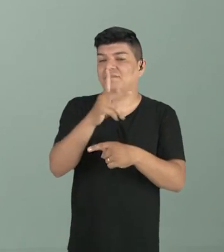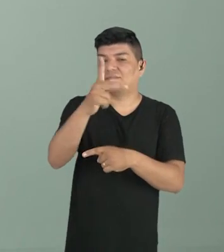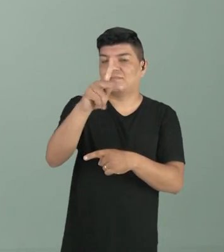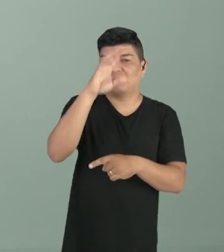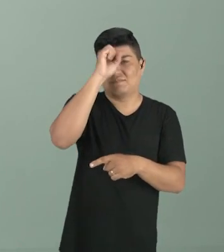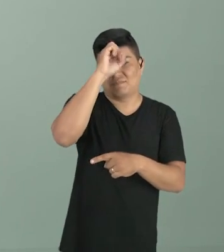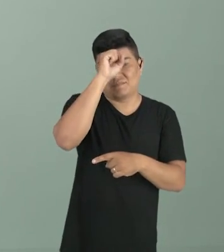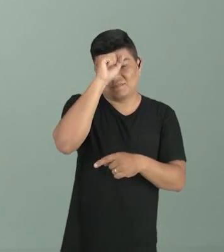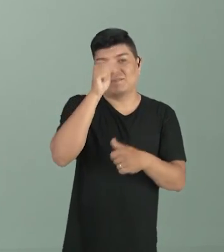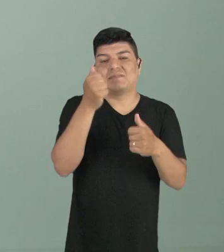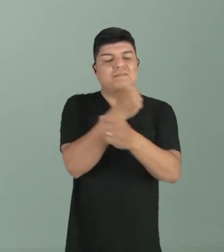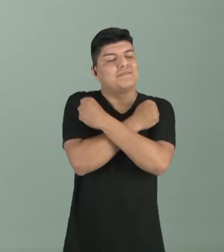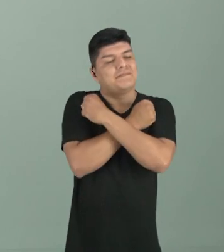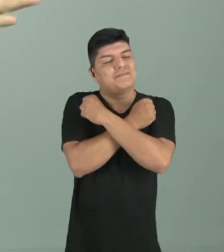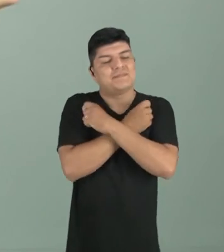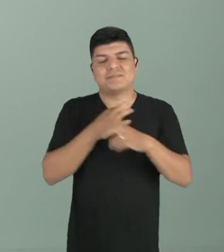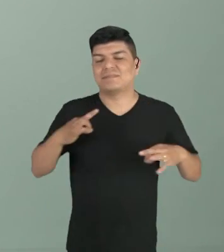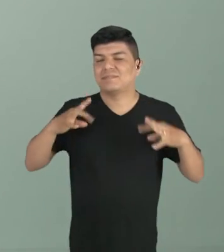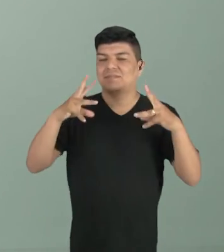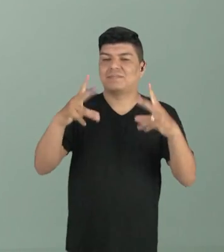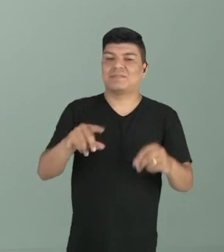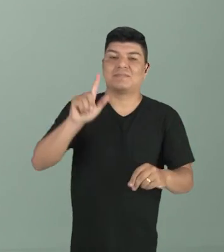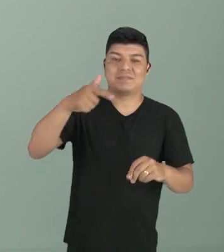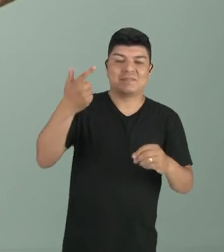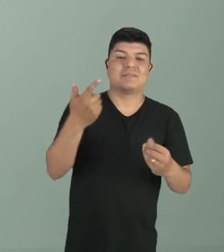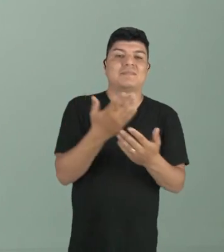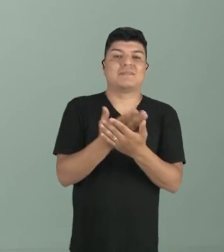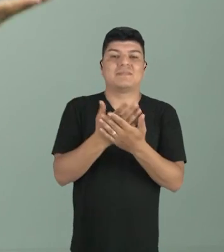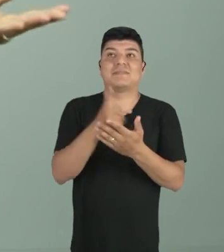com a sua aprendizagem. Um forte abraço a todos vocês, até a